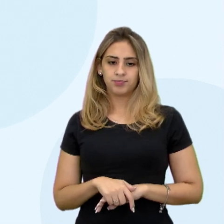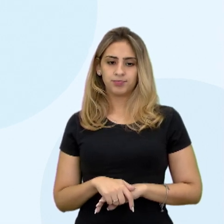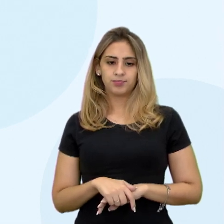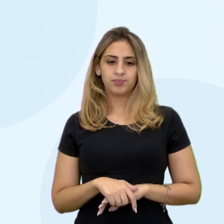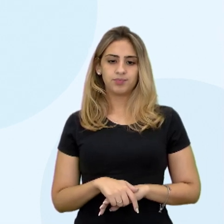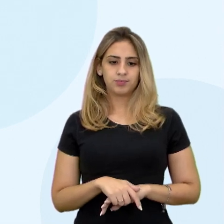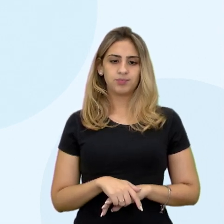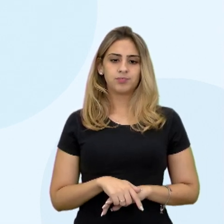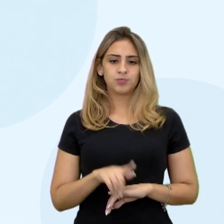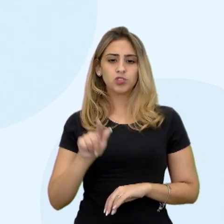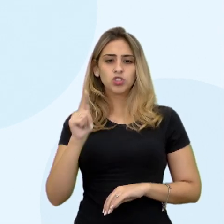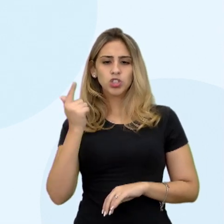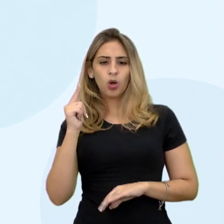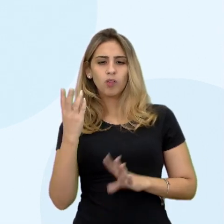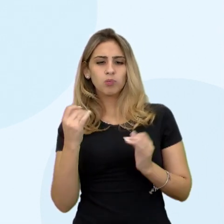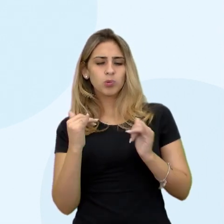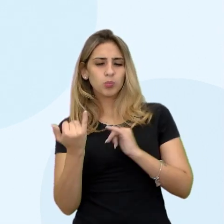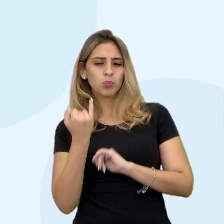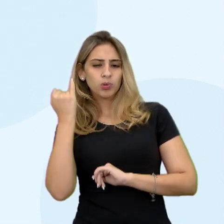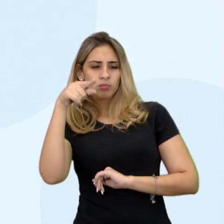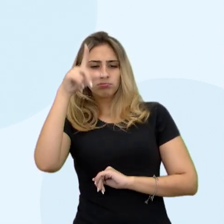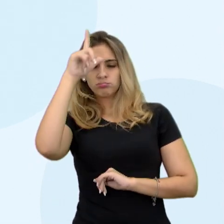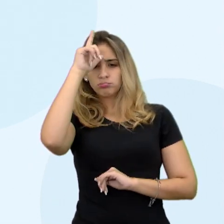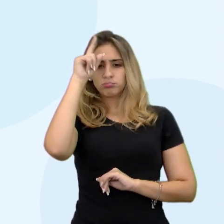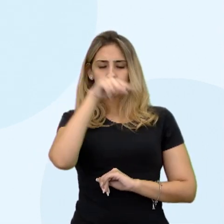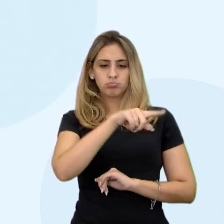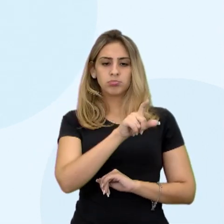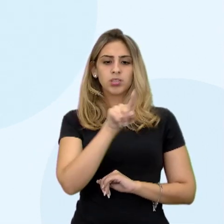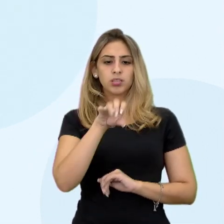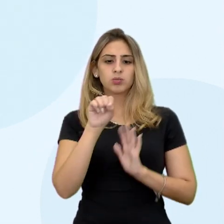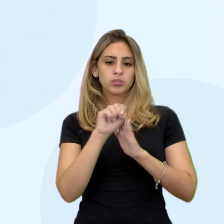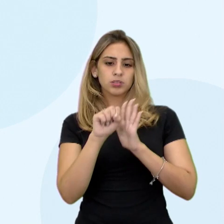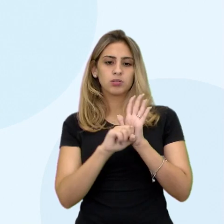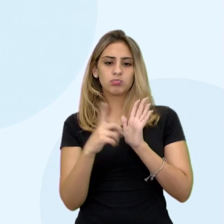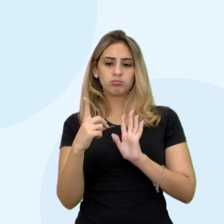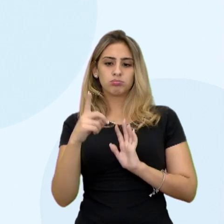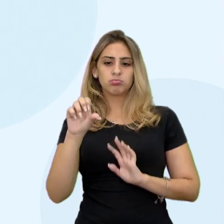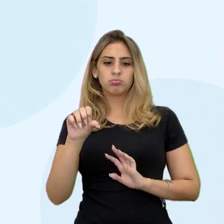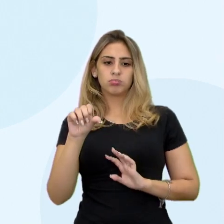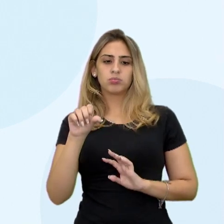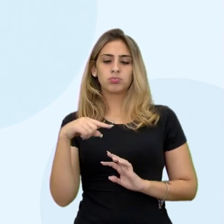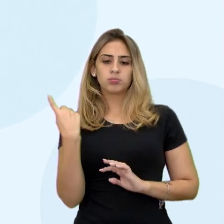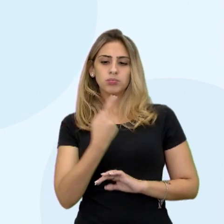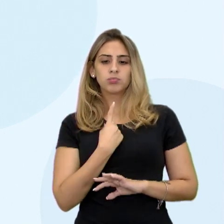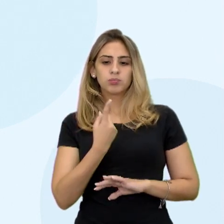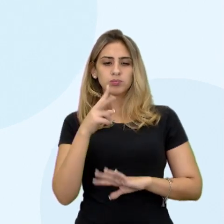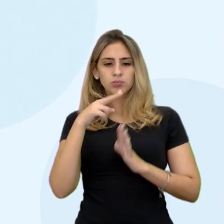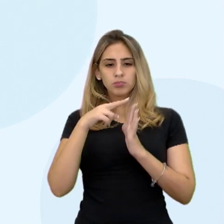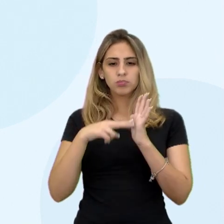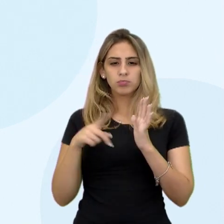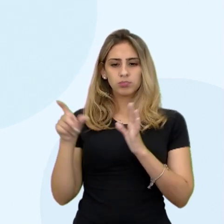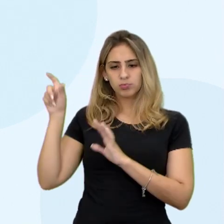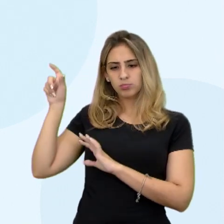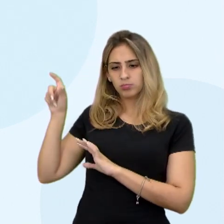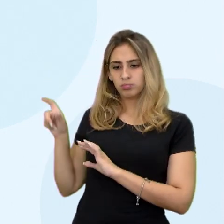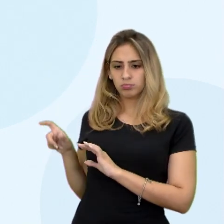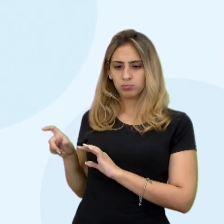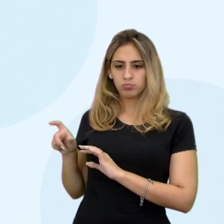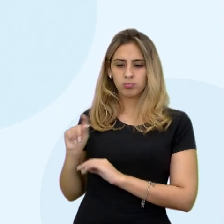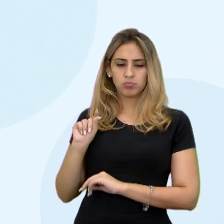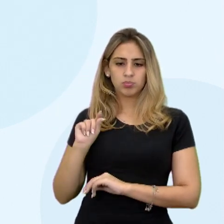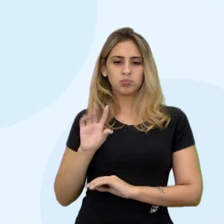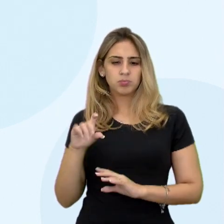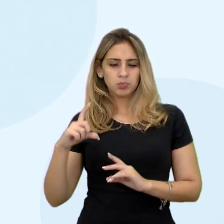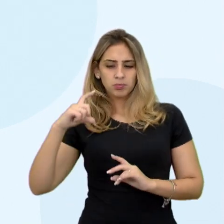um geógrafo, né, muito importante na Alemanha. Ele é do século XIX e a gente vai dar uma lida nesse trechinho aqui. A gente só